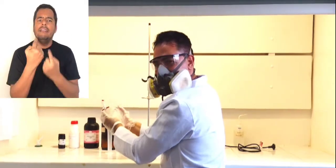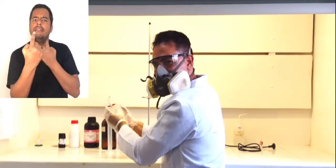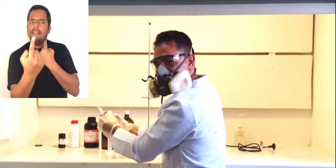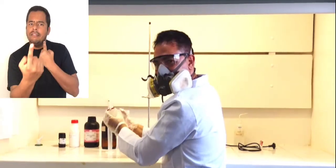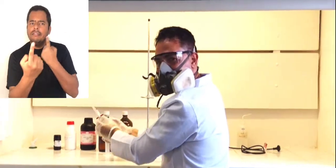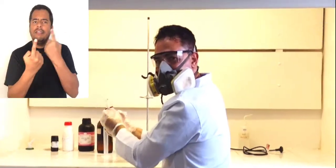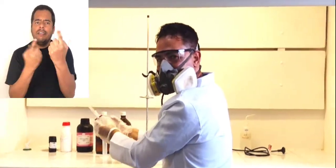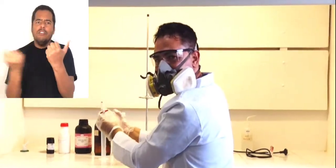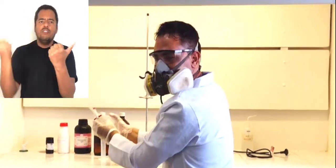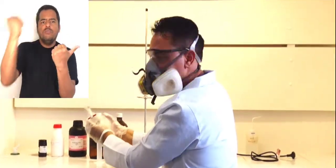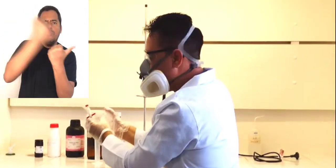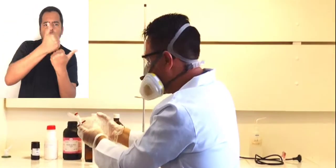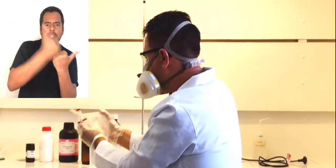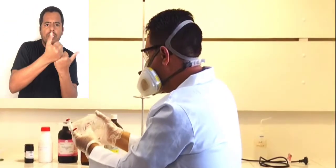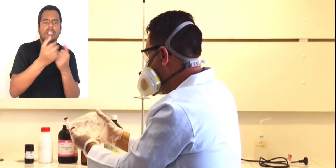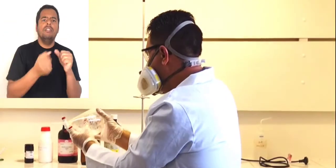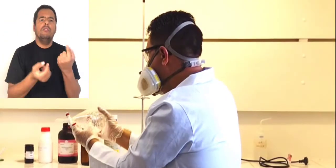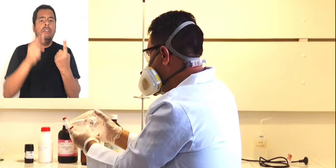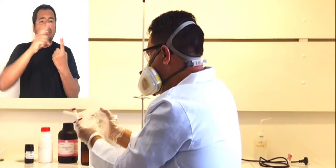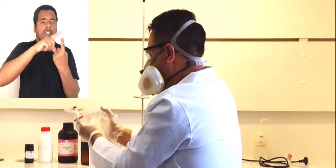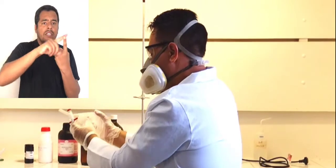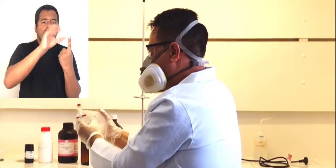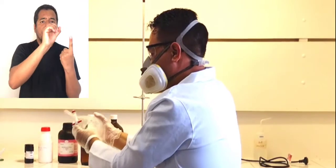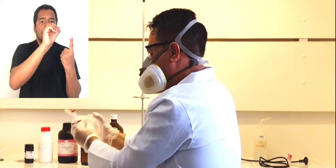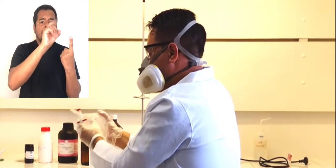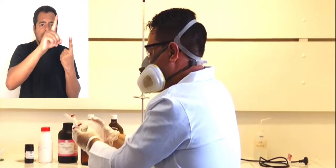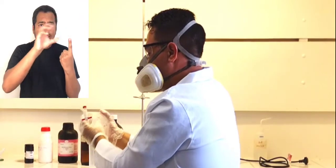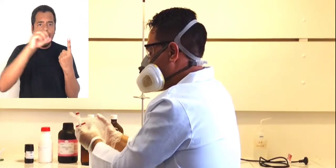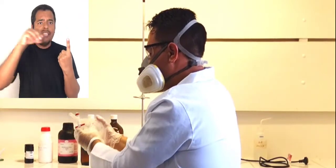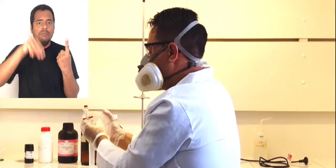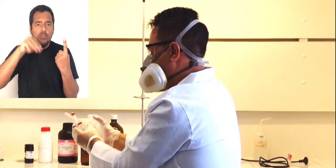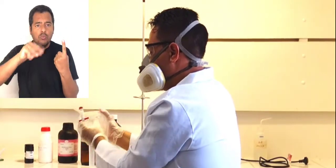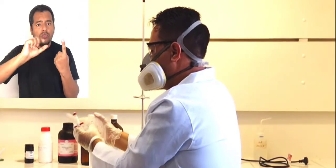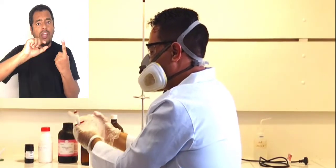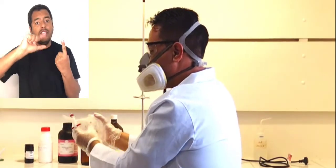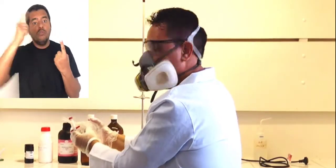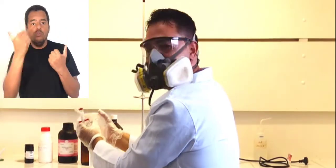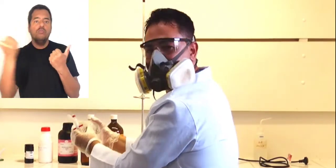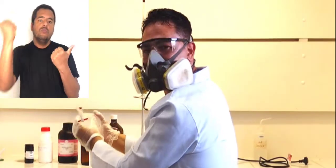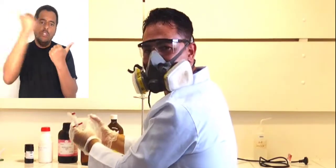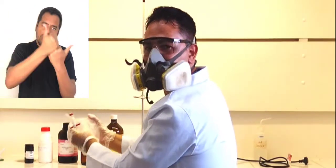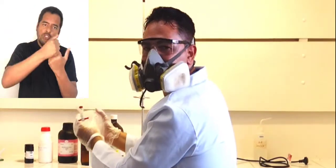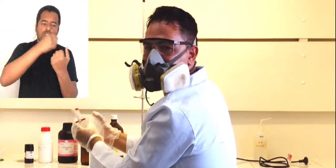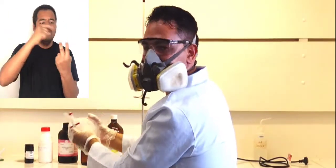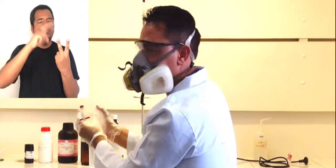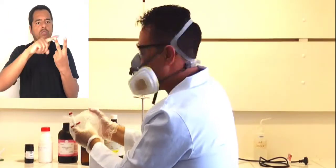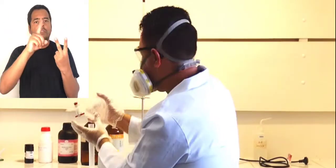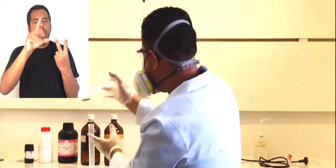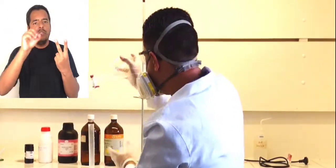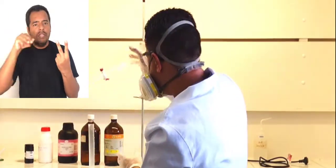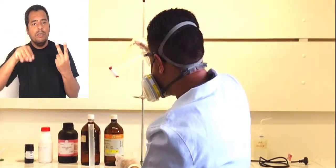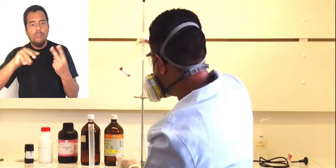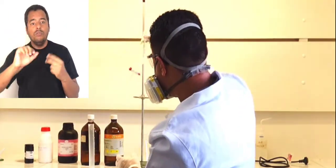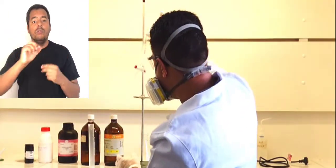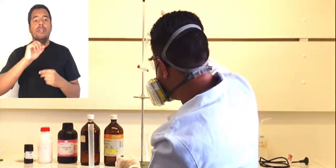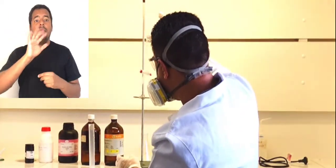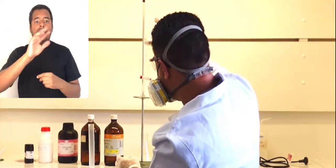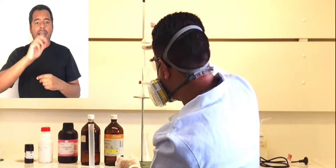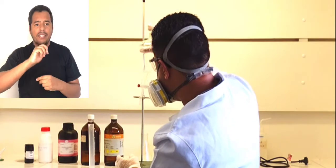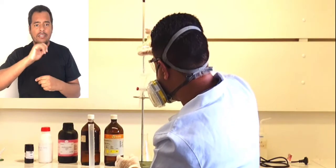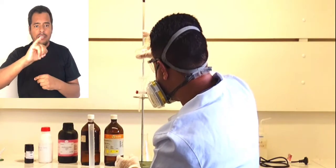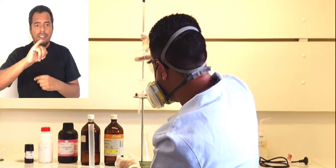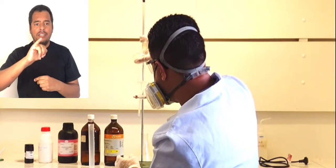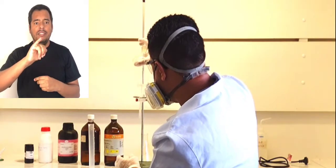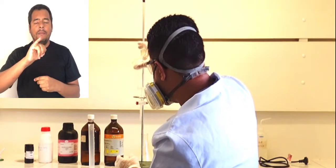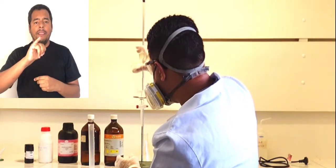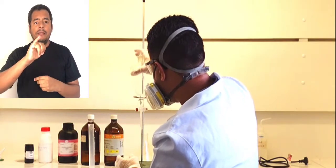Cada um faz esse processo de 10 minutos. Mas, se você tiver somente uma pessoa fazendo esse experimento, vocês também